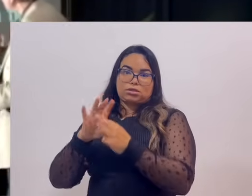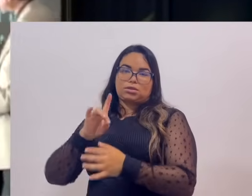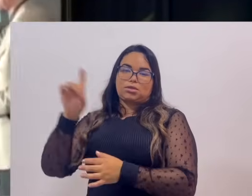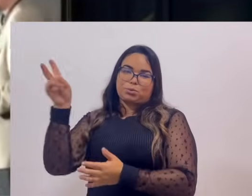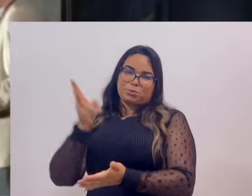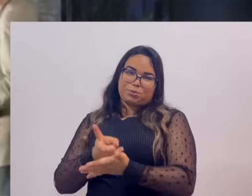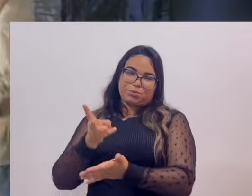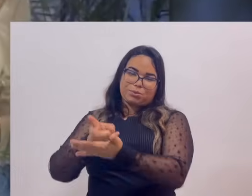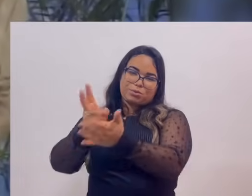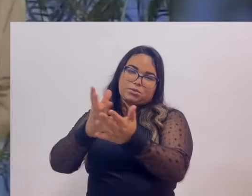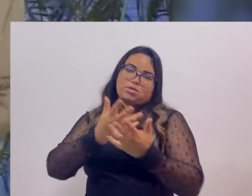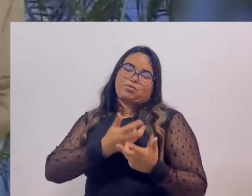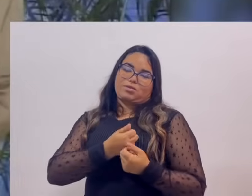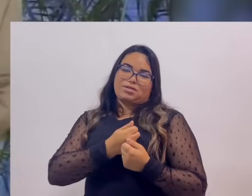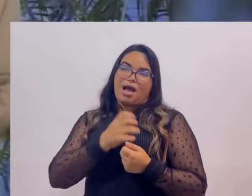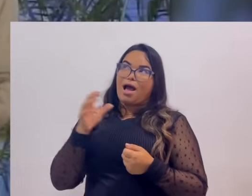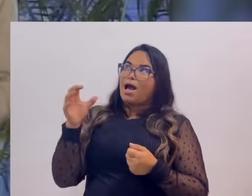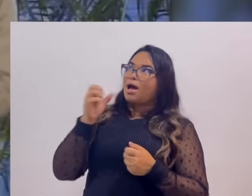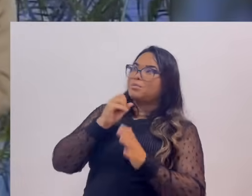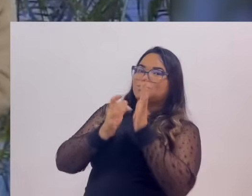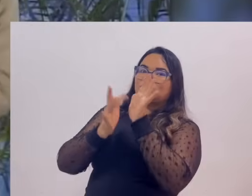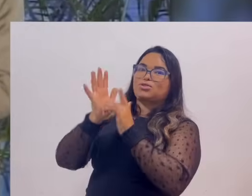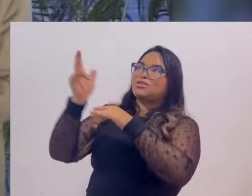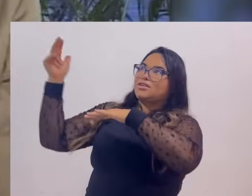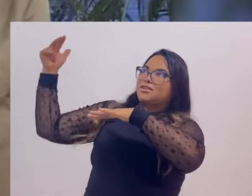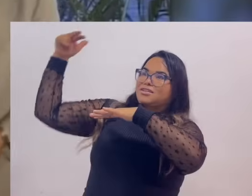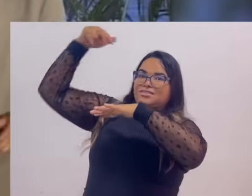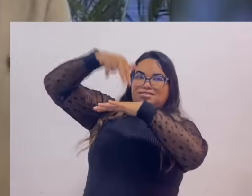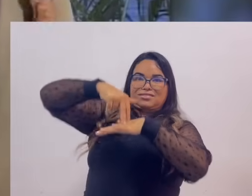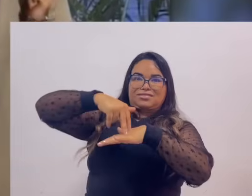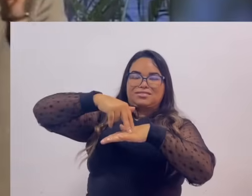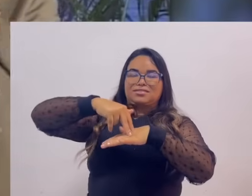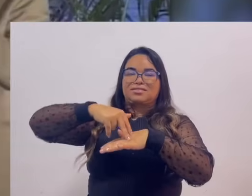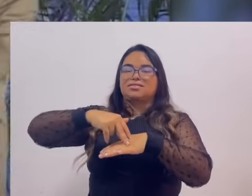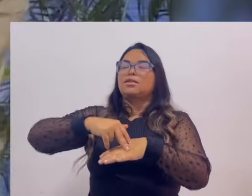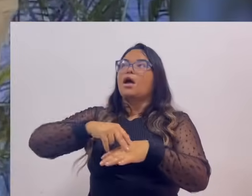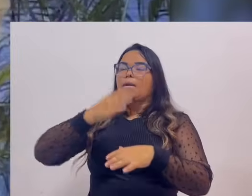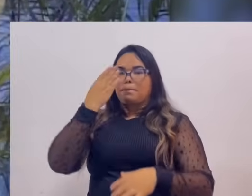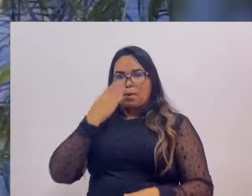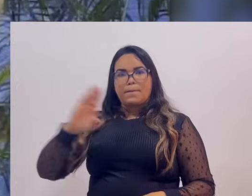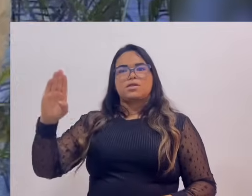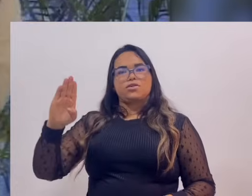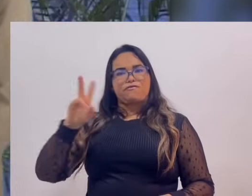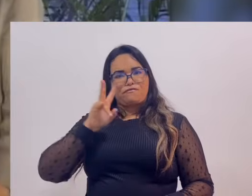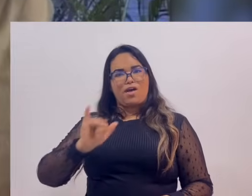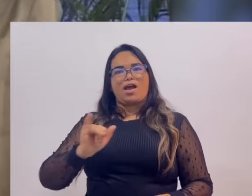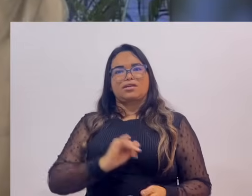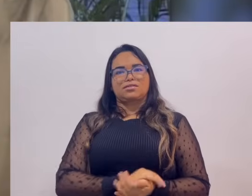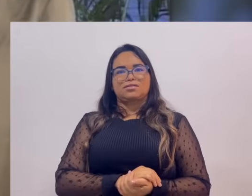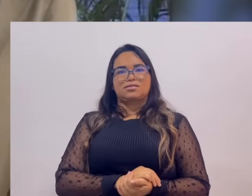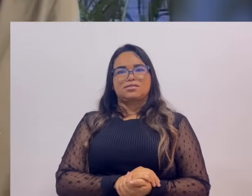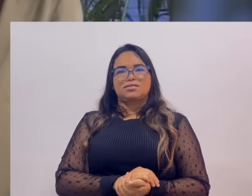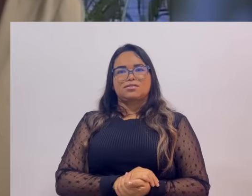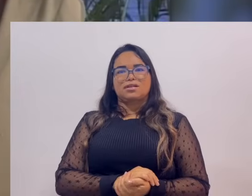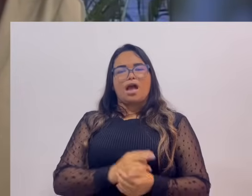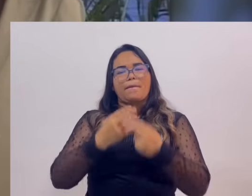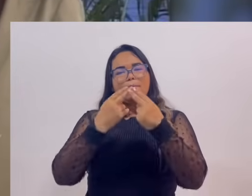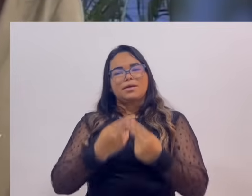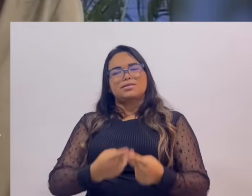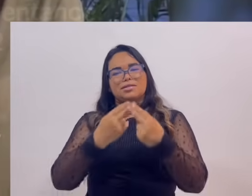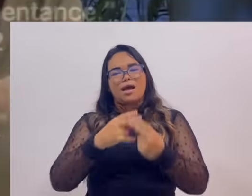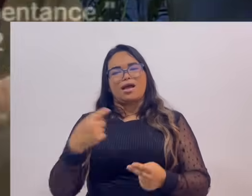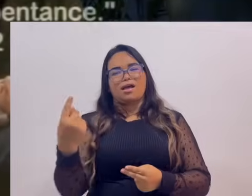permanecerá imundo se você estiver do lado justo permanecerá justo e muito em breve o senhor virá o senhor não